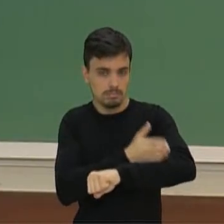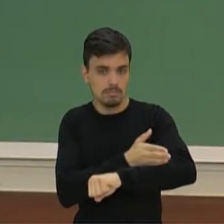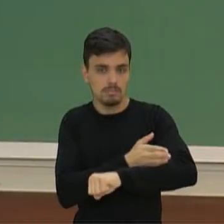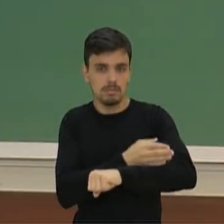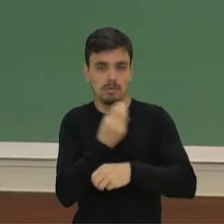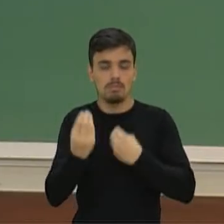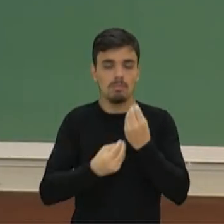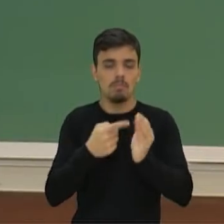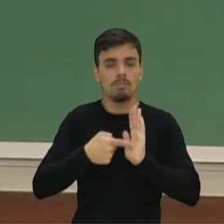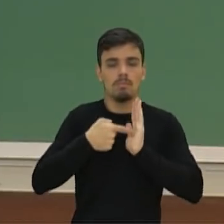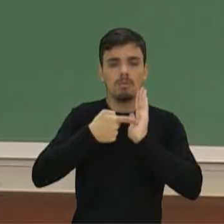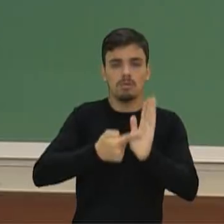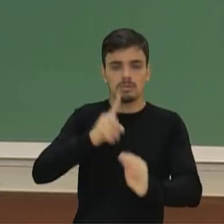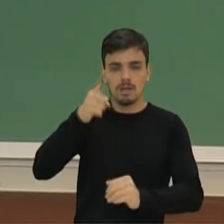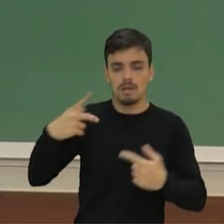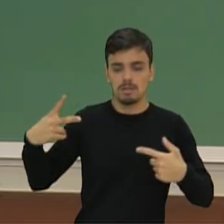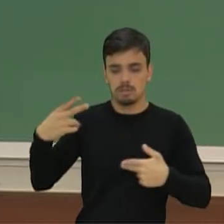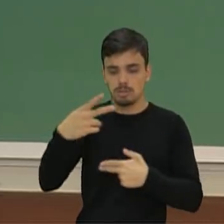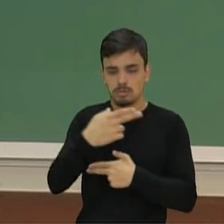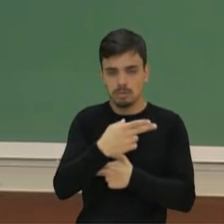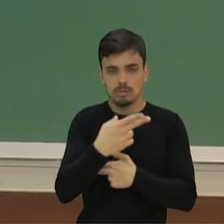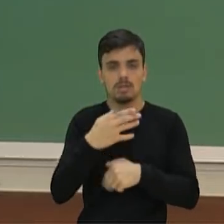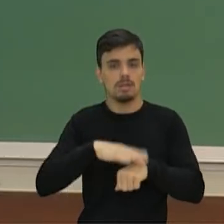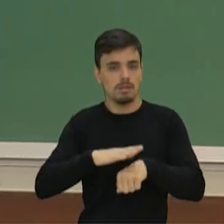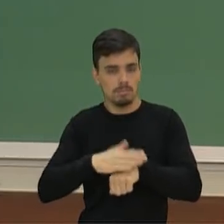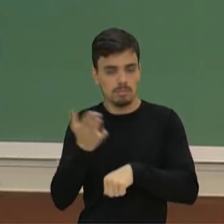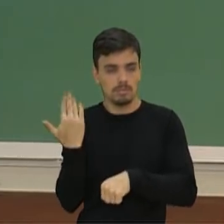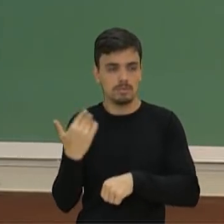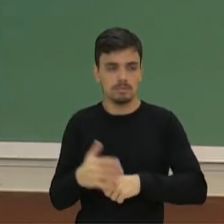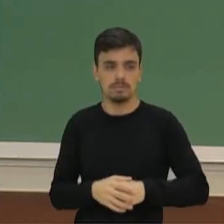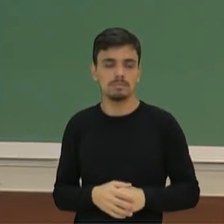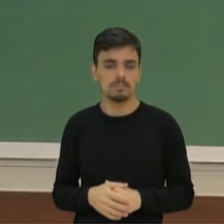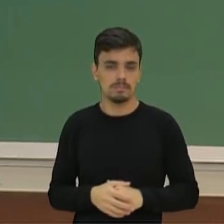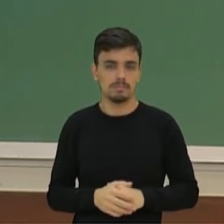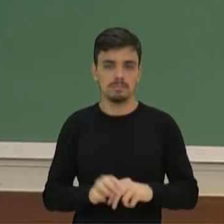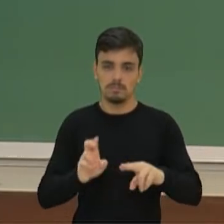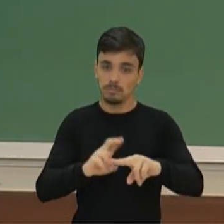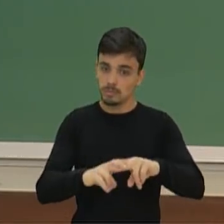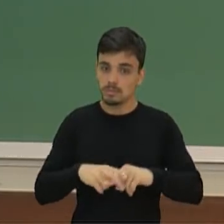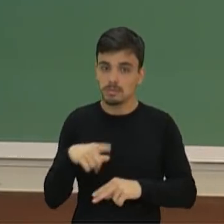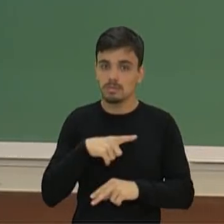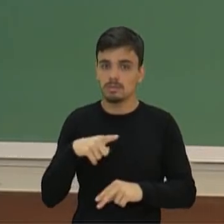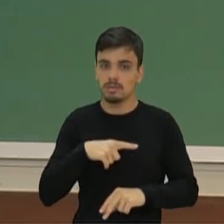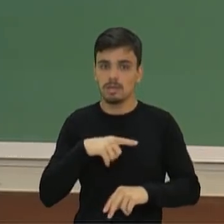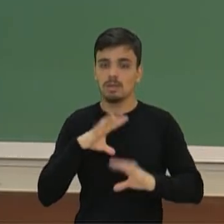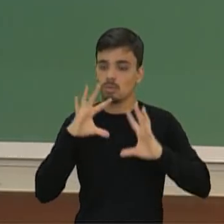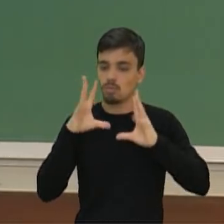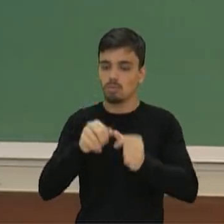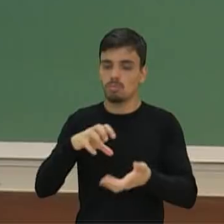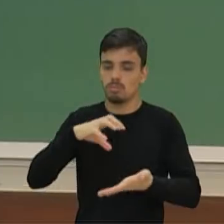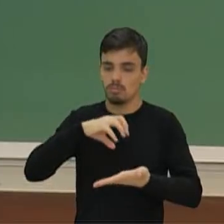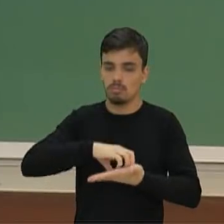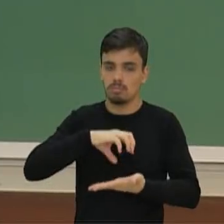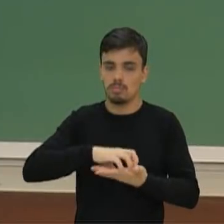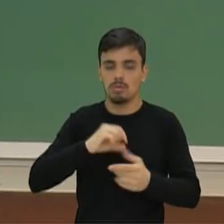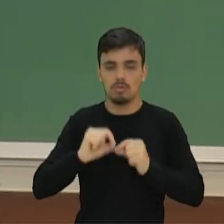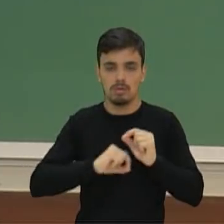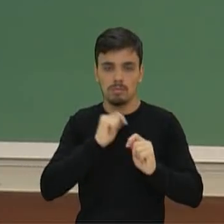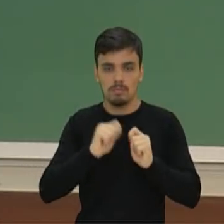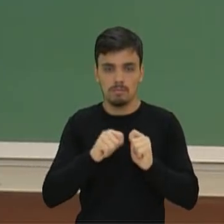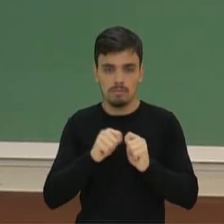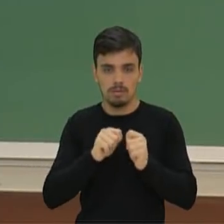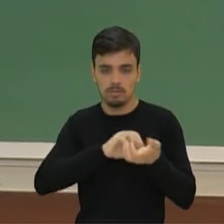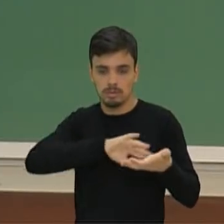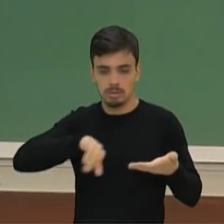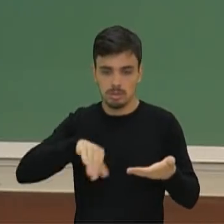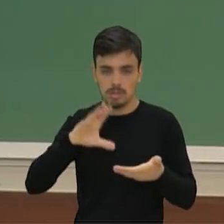tinha cirurgias que eram realizadas na região. Então, você tem todo esse suporte também para fazer remoção da catarata. E